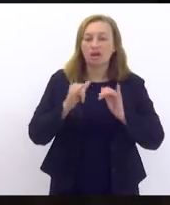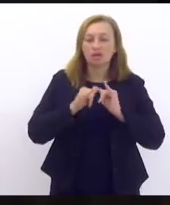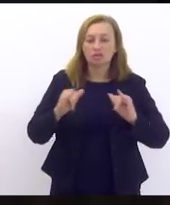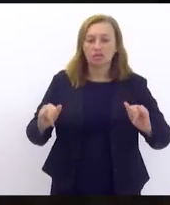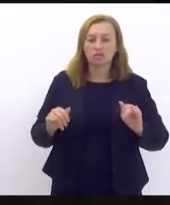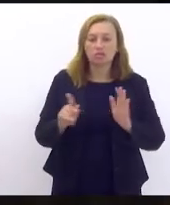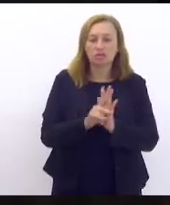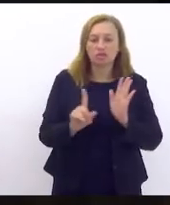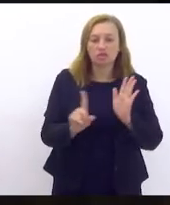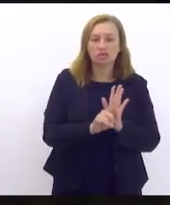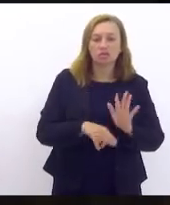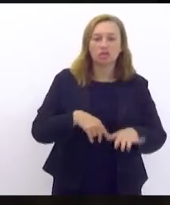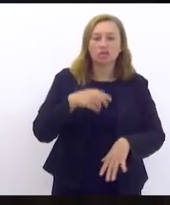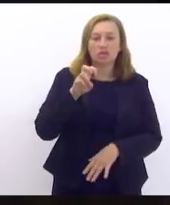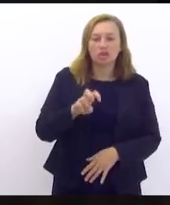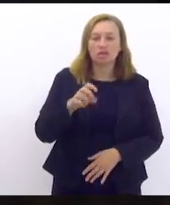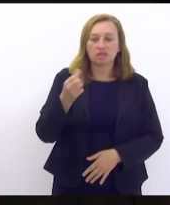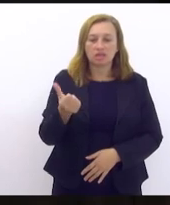Anuncio projeto de lei número